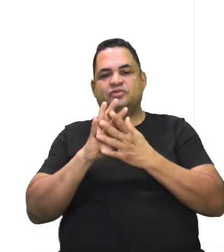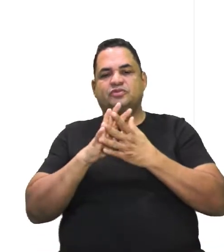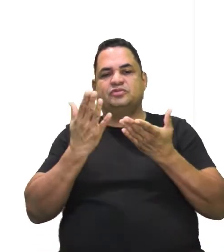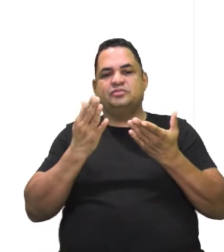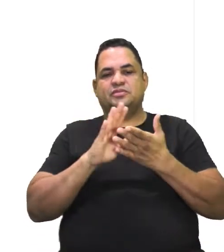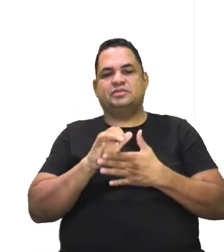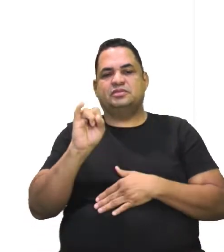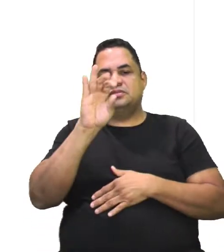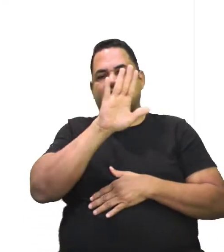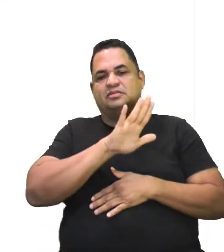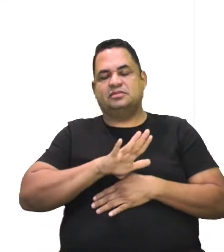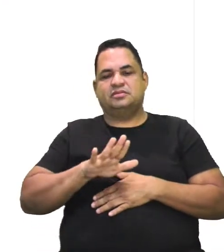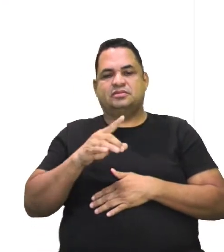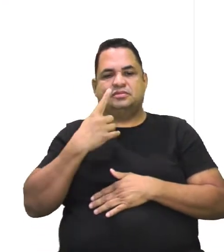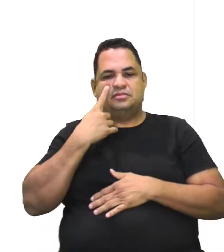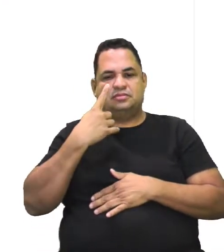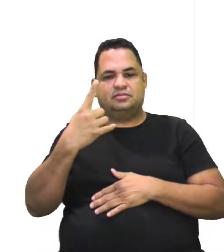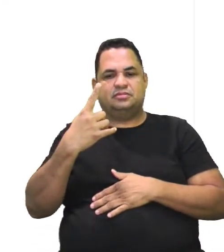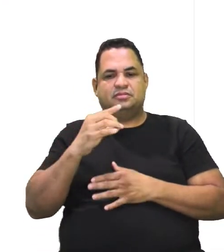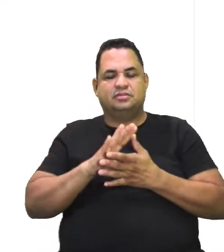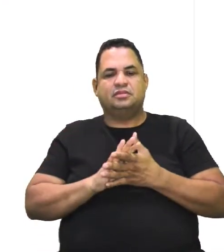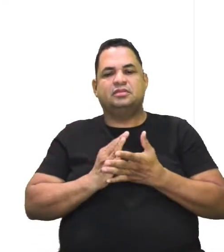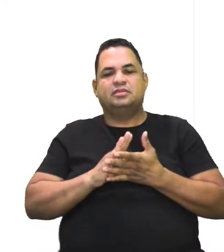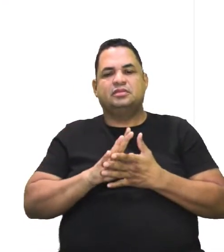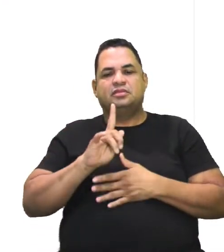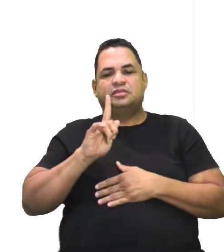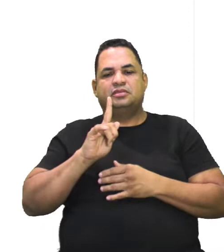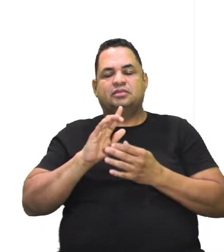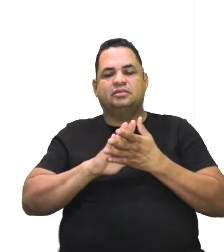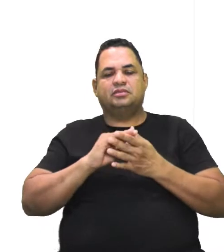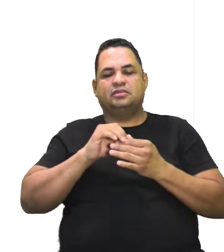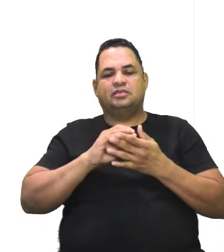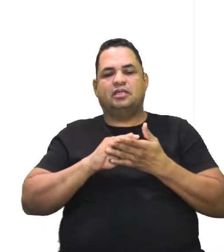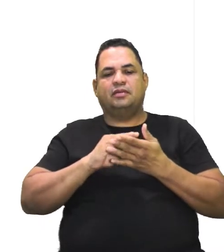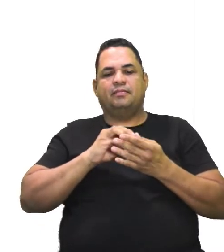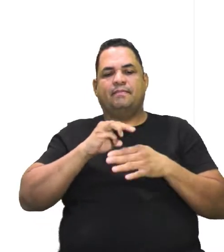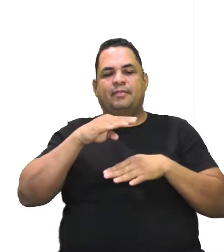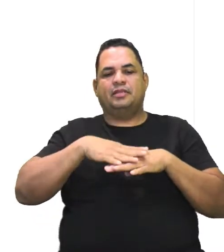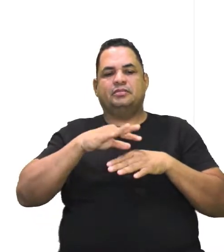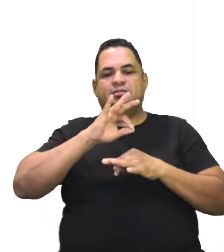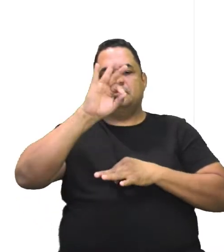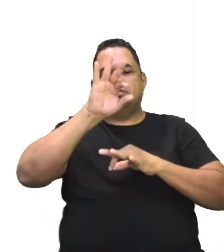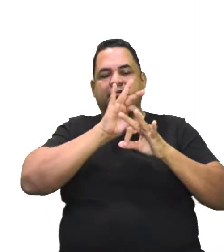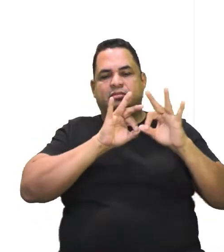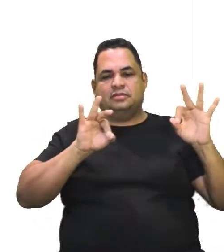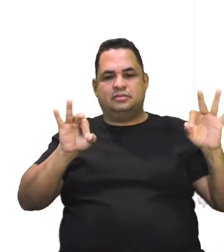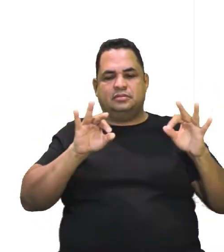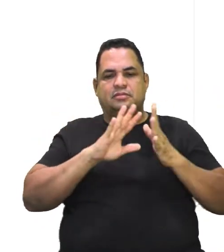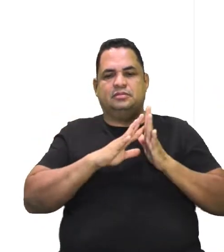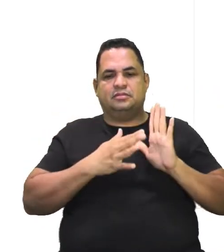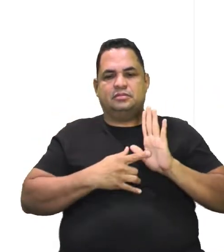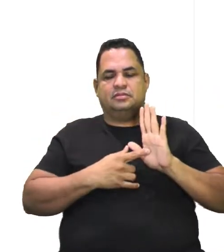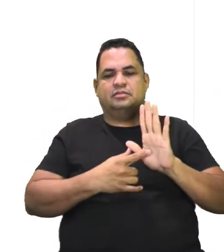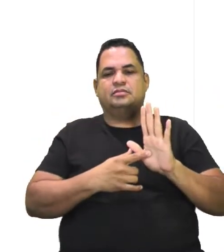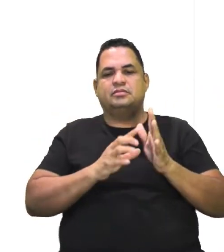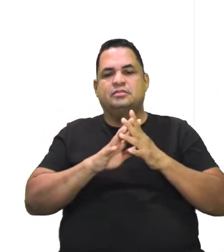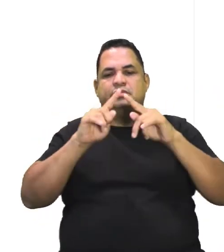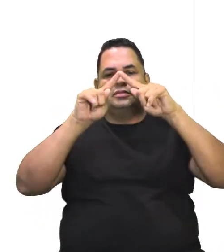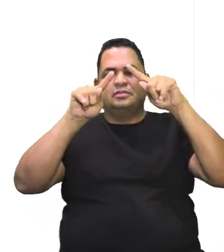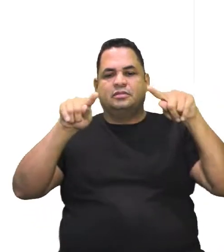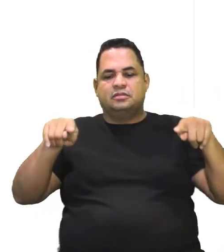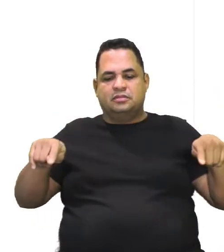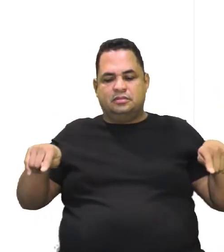né? É onde a gente começa a ver a geometria analítica. Ou seja, a figura que se forma agora é